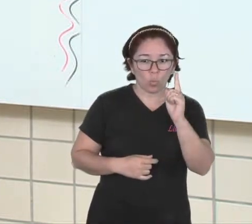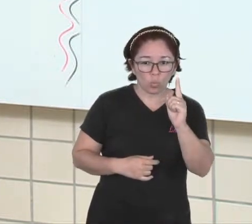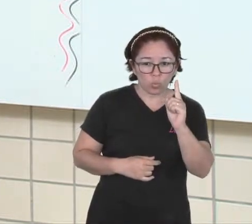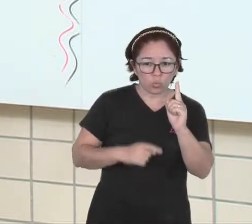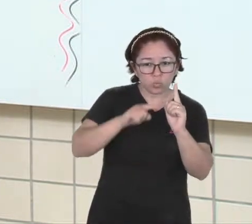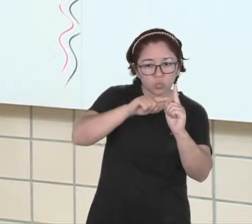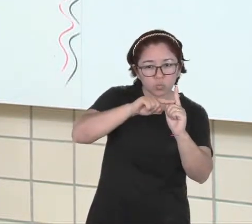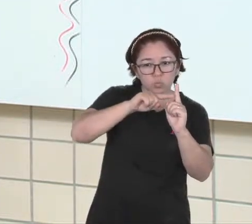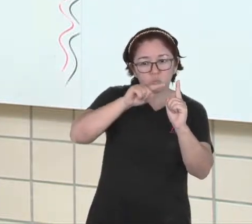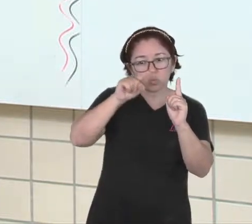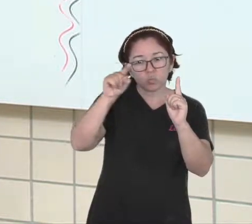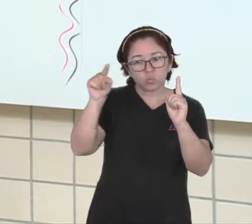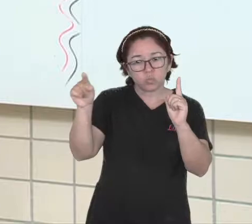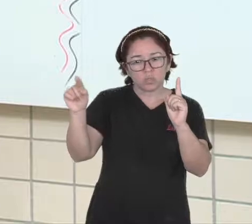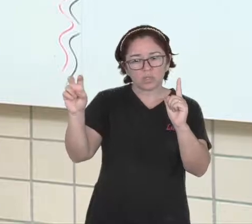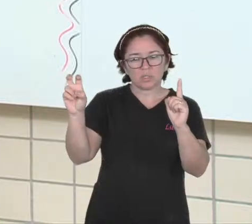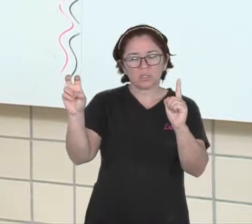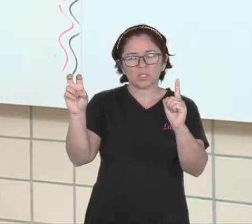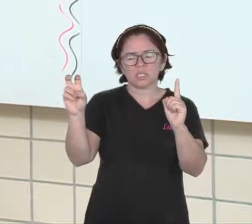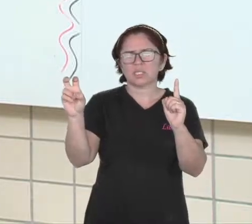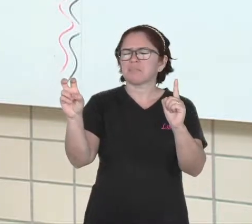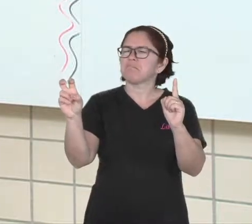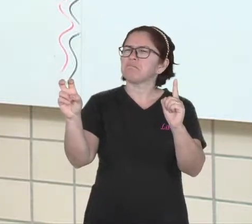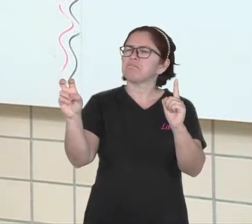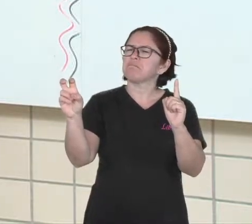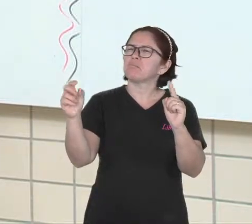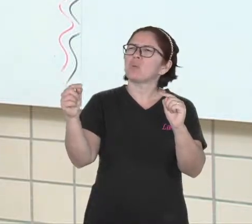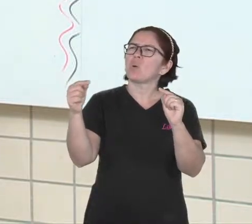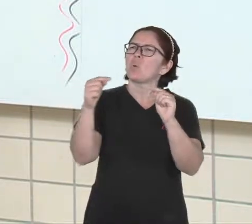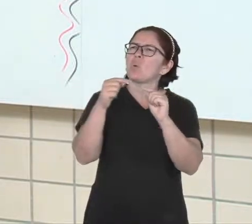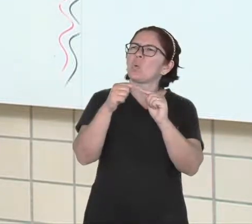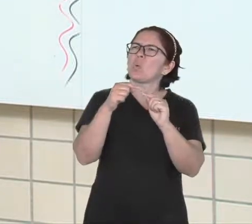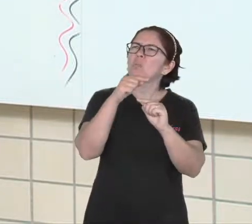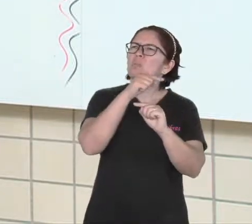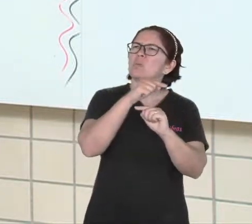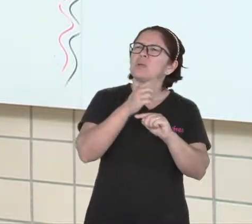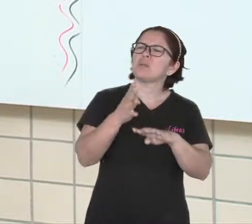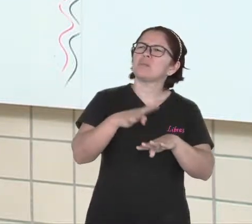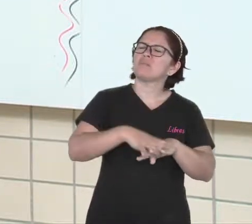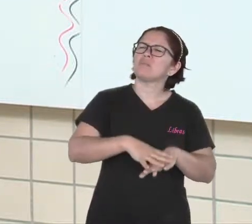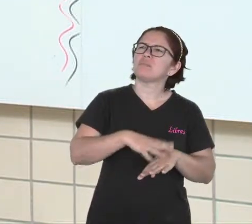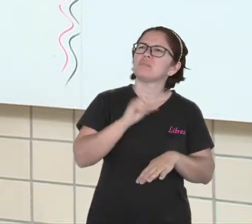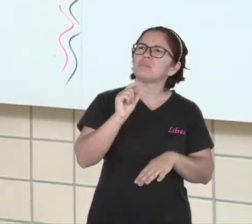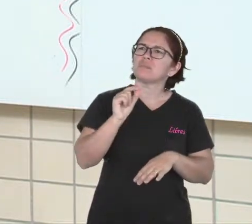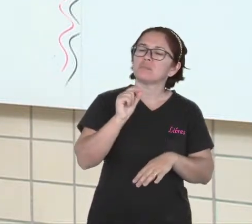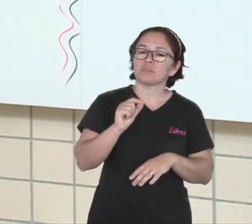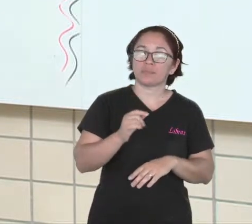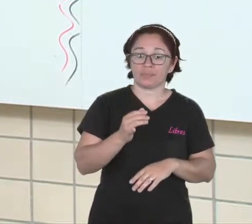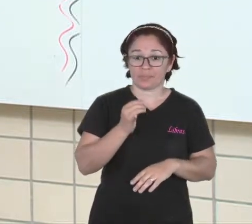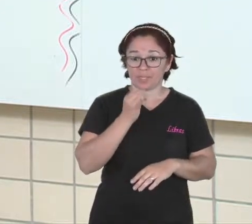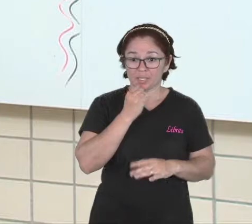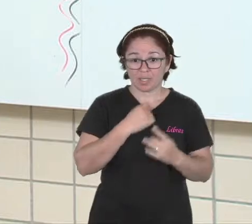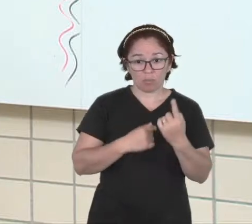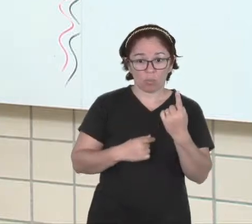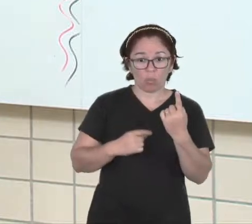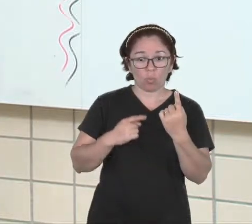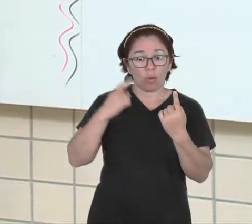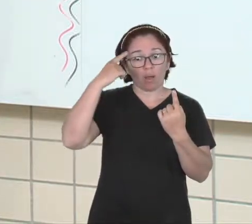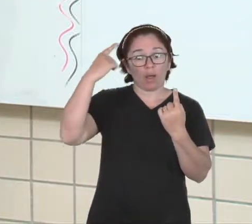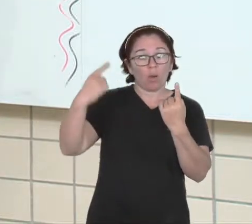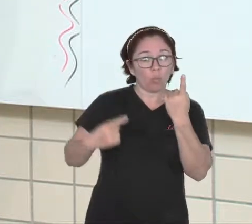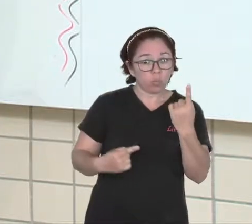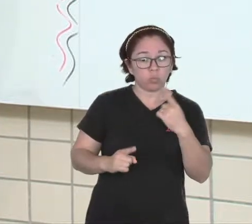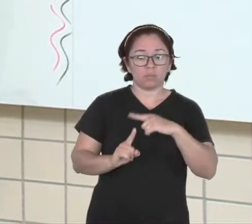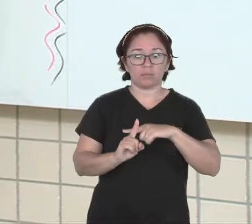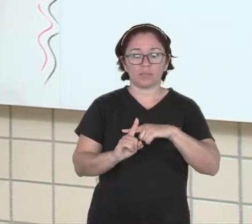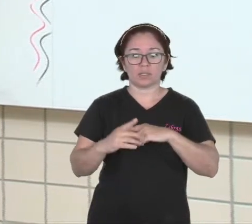analisar apenas 1 e o 5. Mas eu já percebo que 1 mais 4 é 5. Faz sentido?